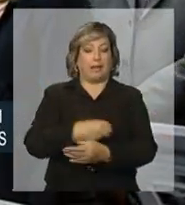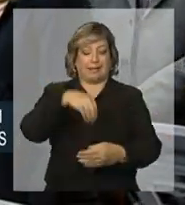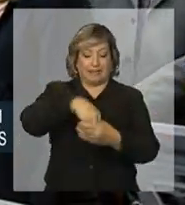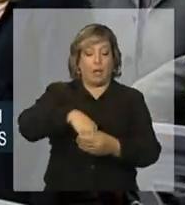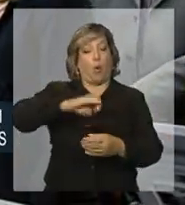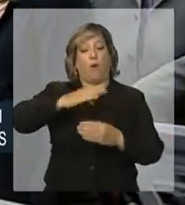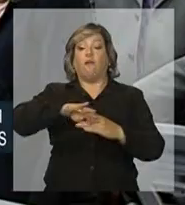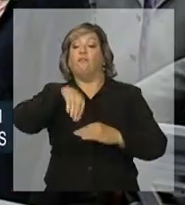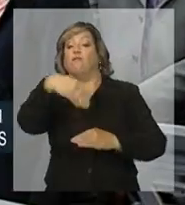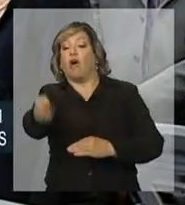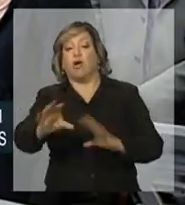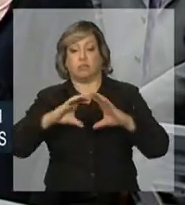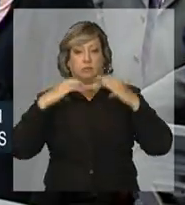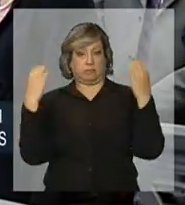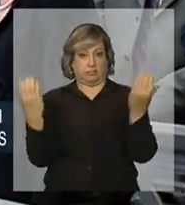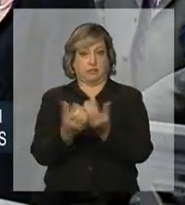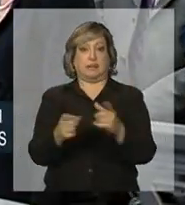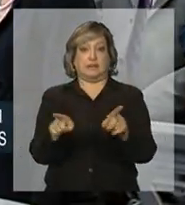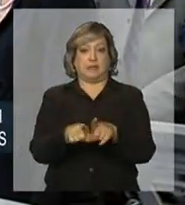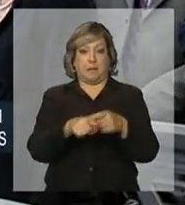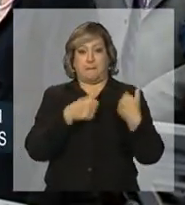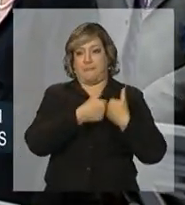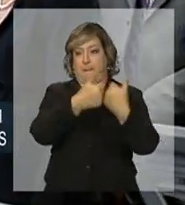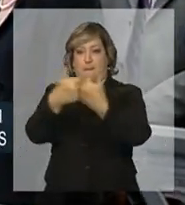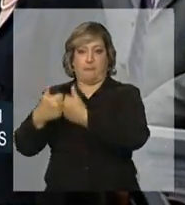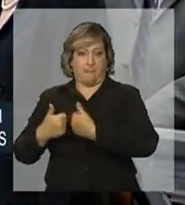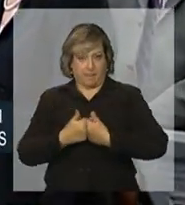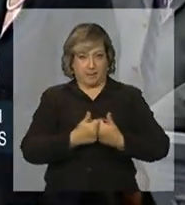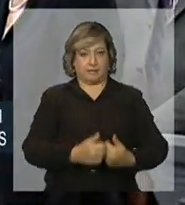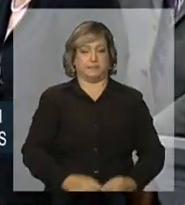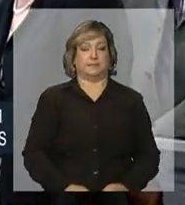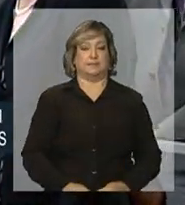dentro, fora dos estádios e nas redondezas.